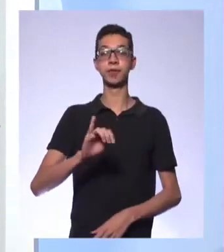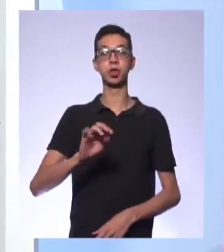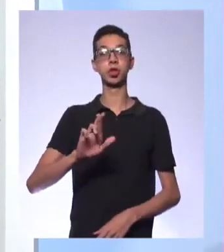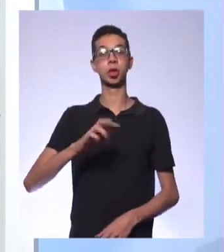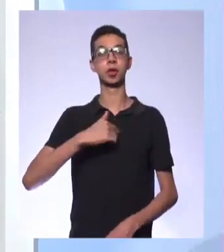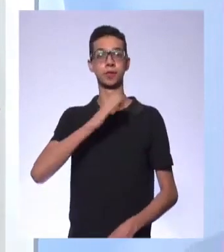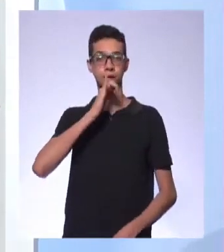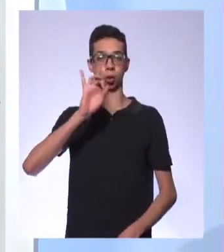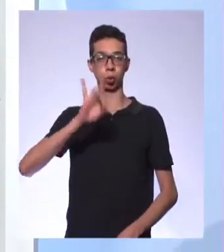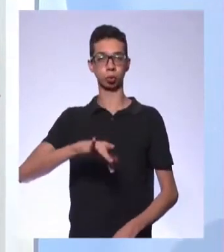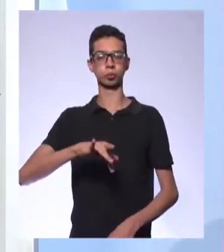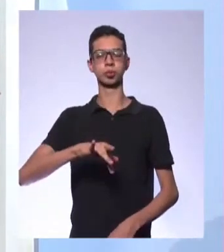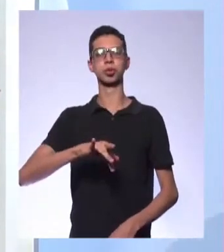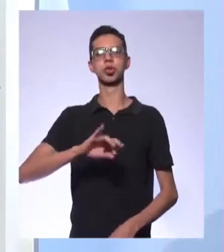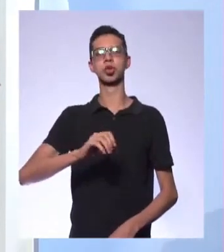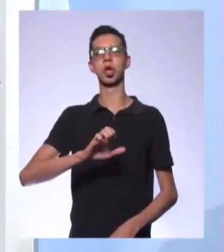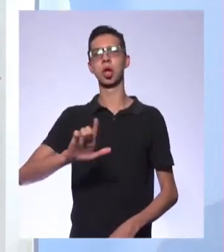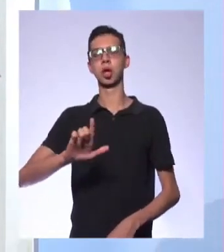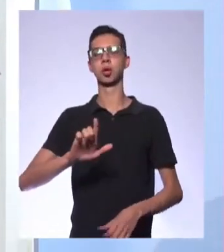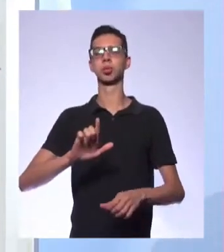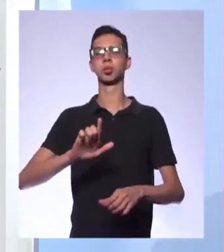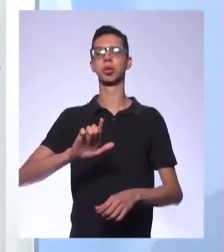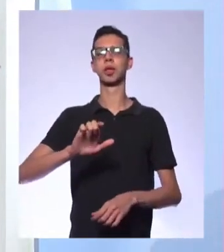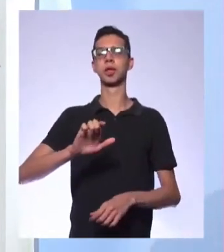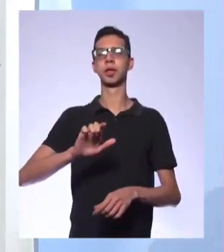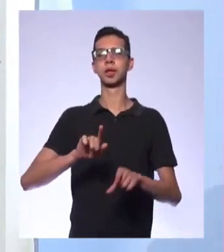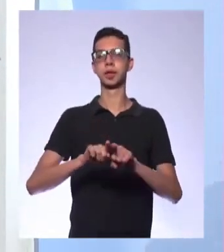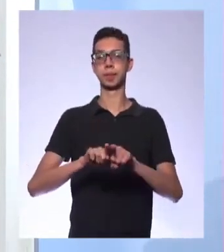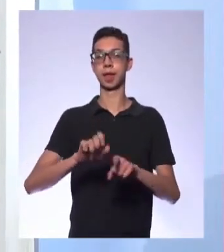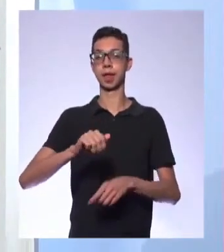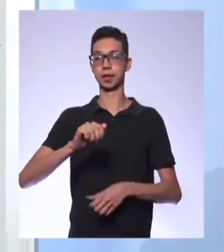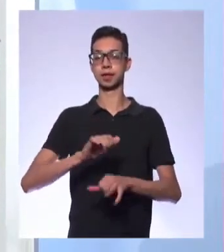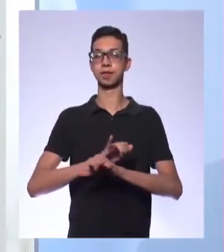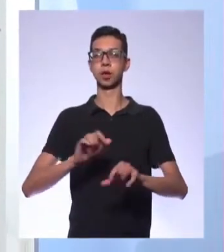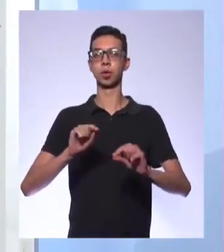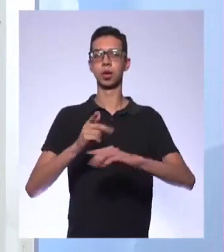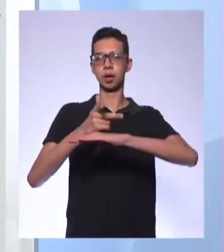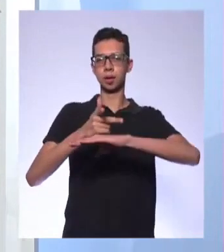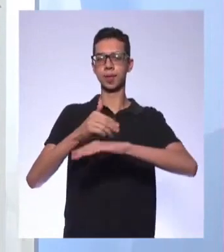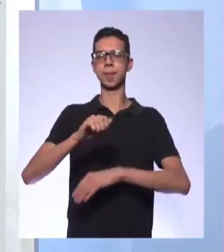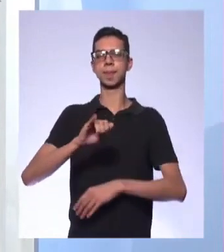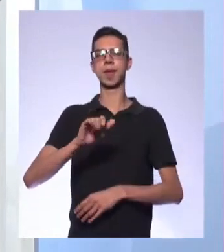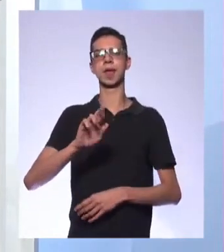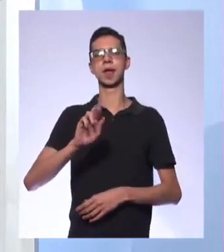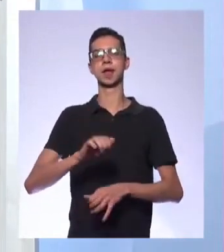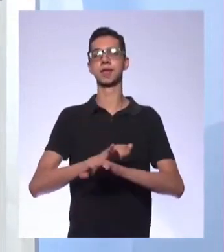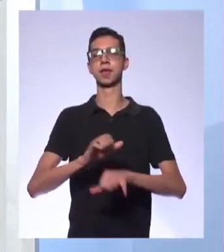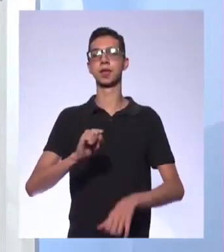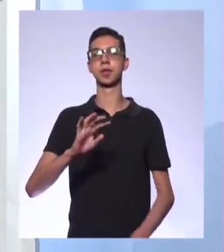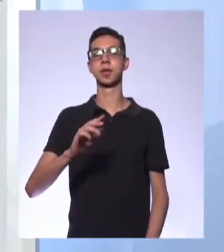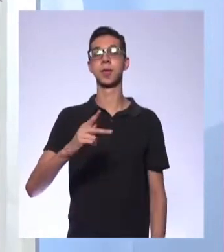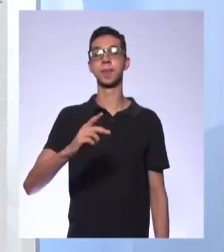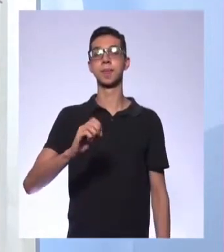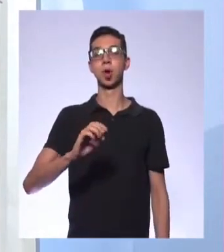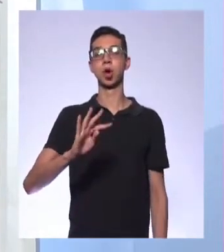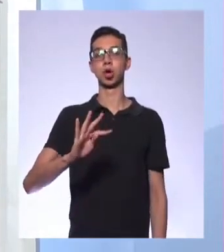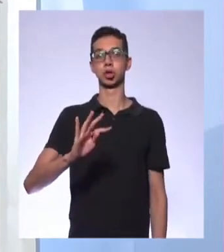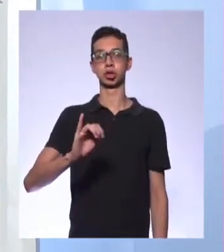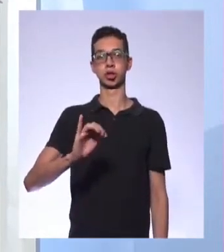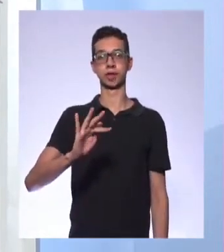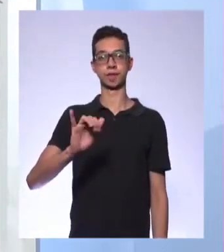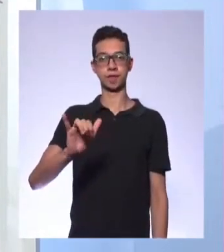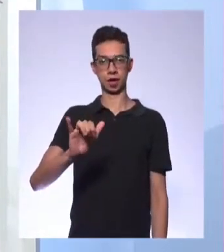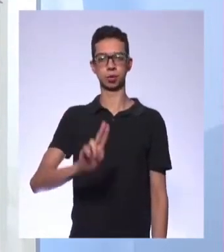Ana, instrumentos. Suelen, câmera. Maiara, Spotify. Ana Carolina, mixer. E o